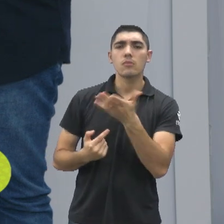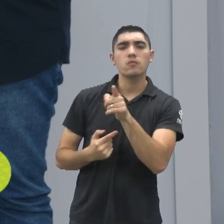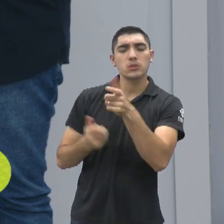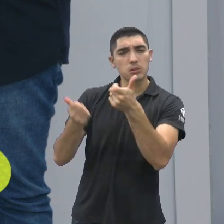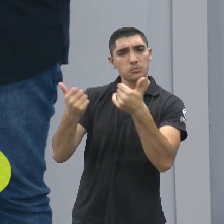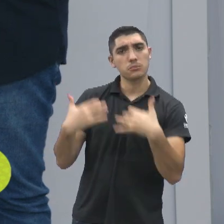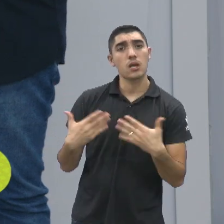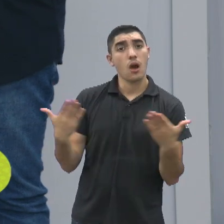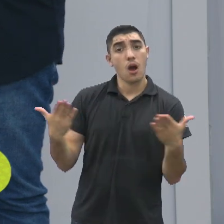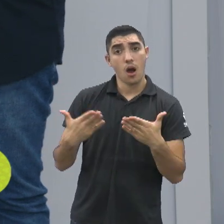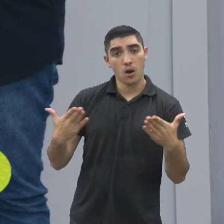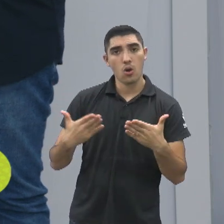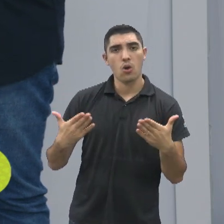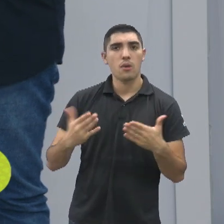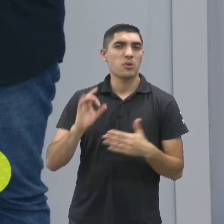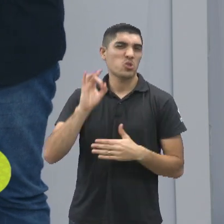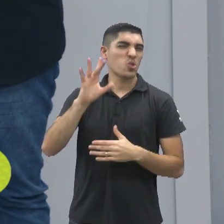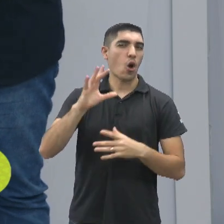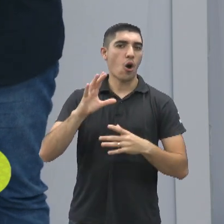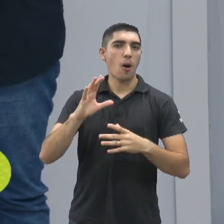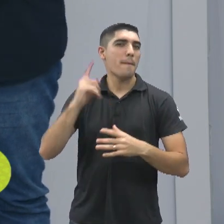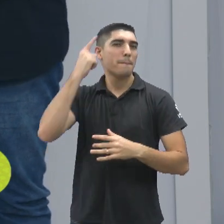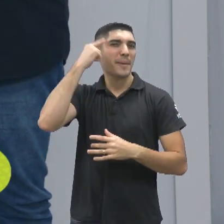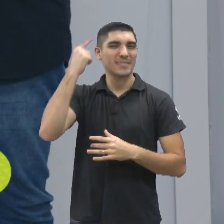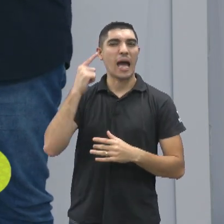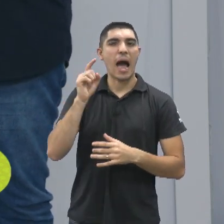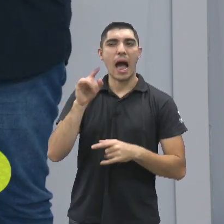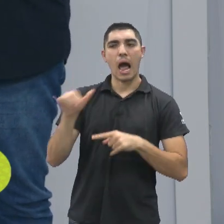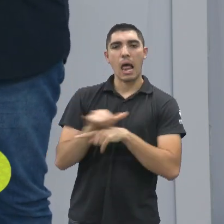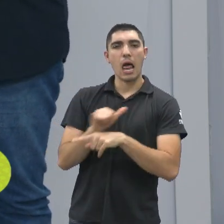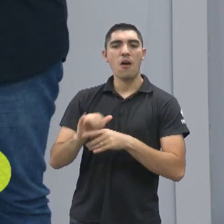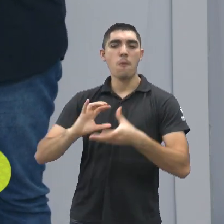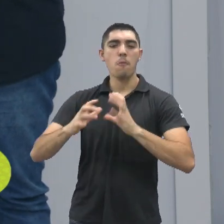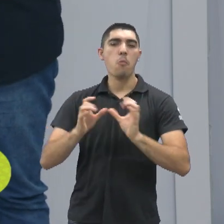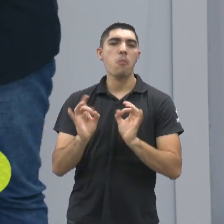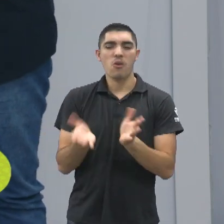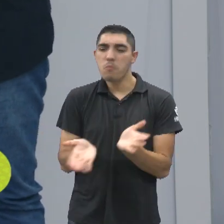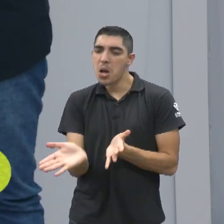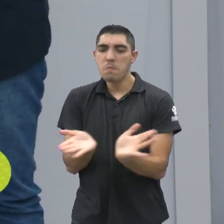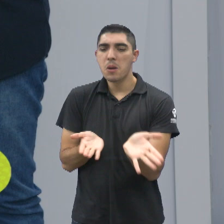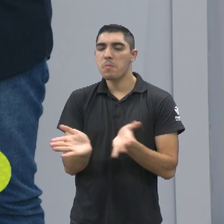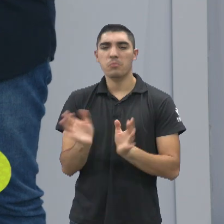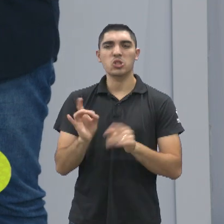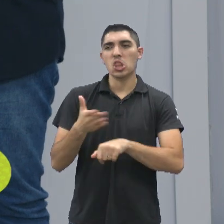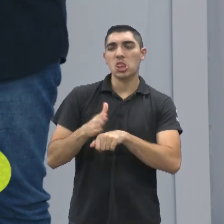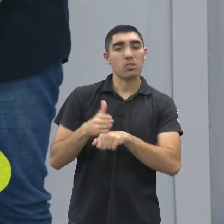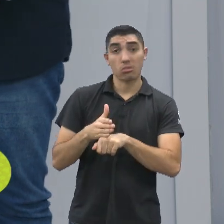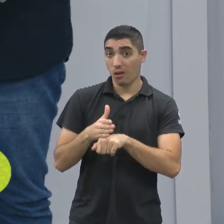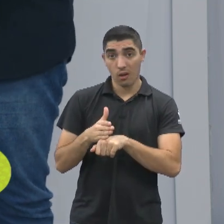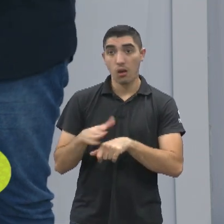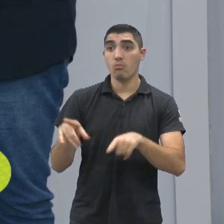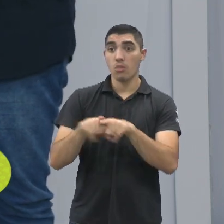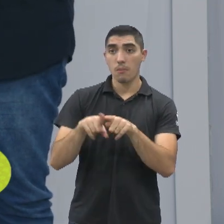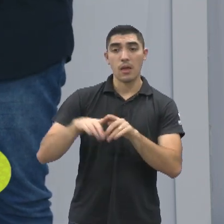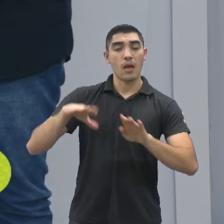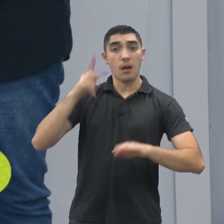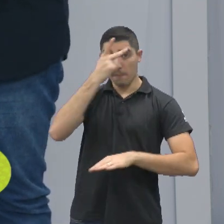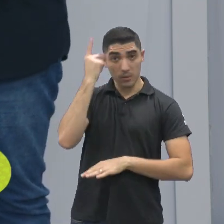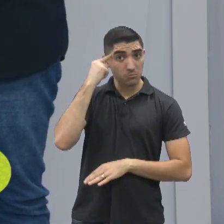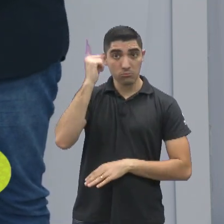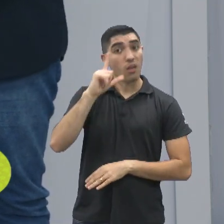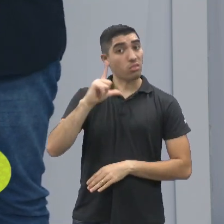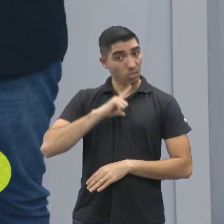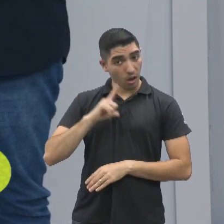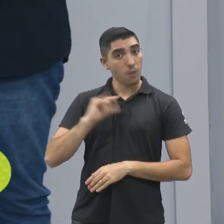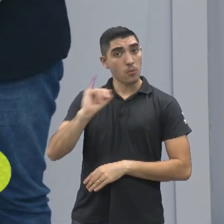momento aí, porque não é só bola, né, tudo que envolve o futebol, né, desde do massagista lá, que às vezes as pessoas nem imaginam que a